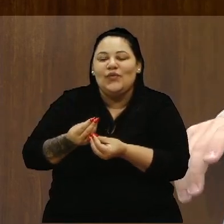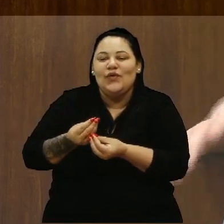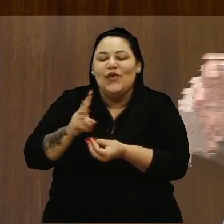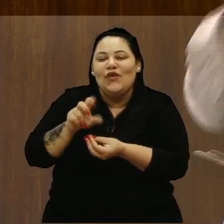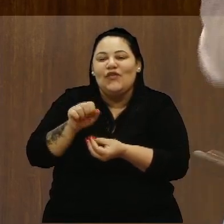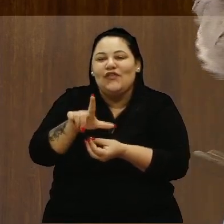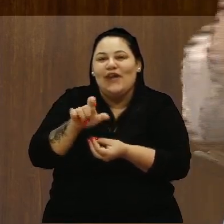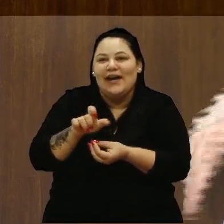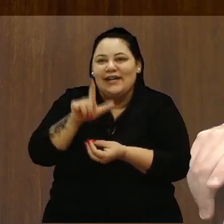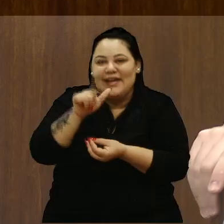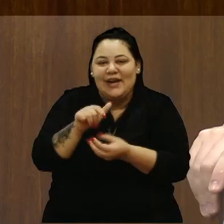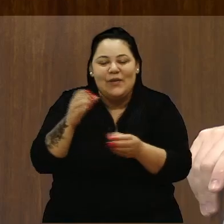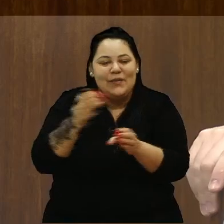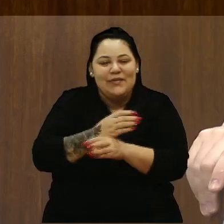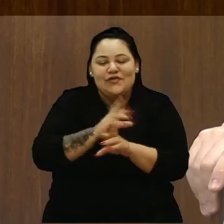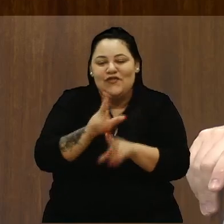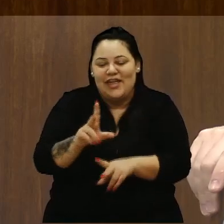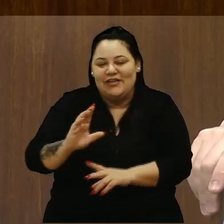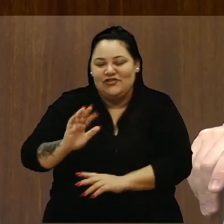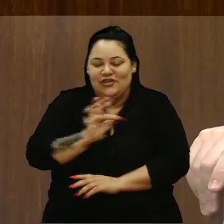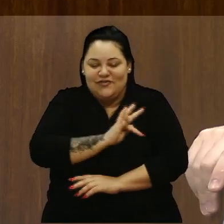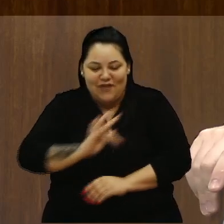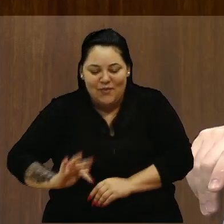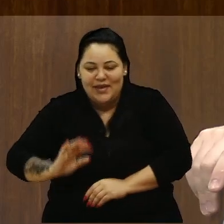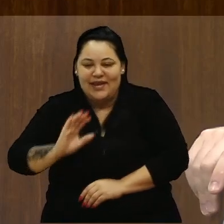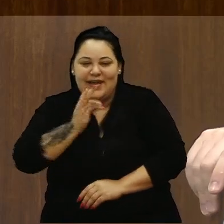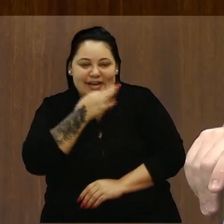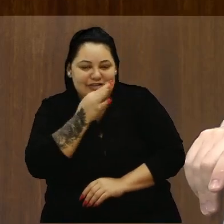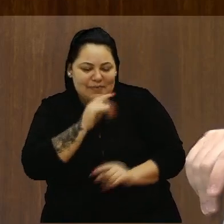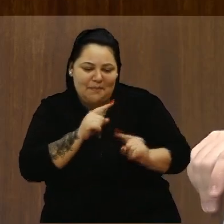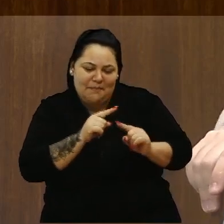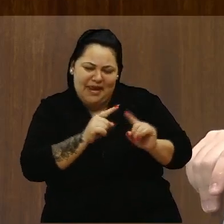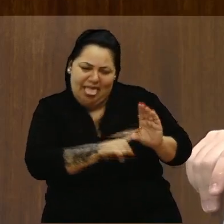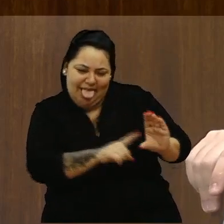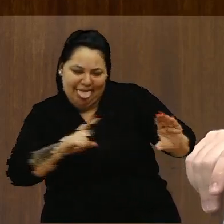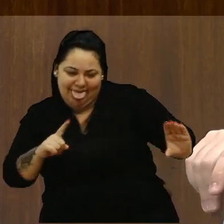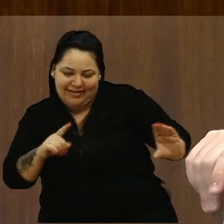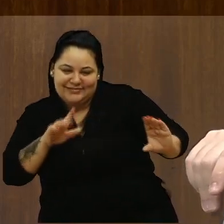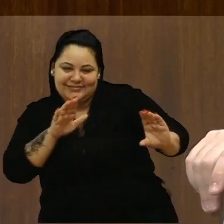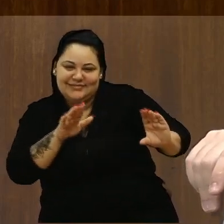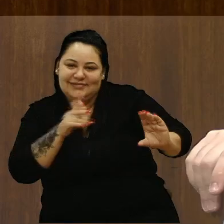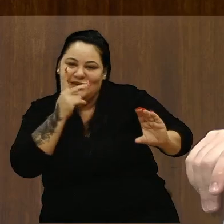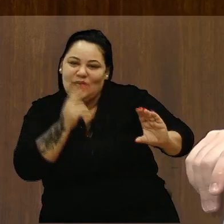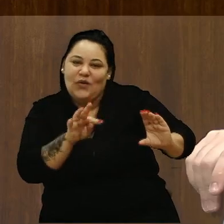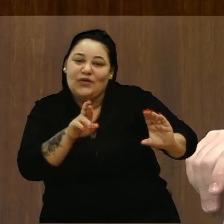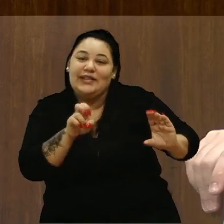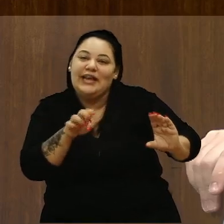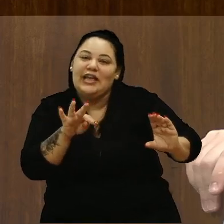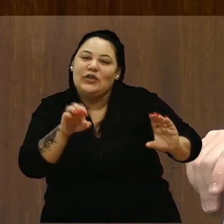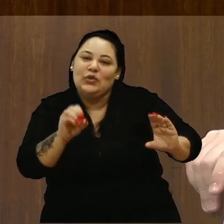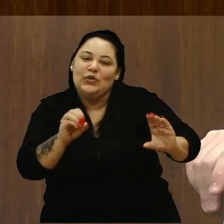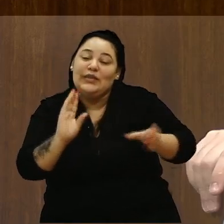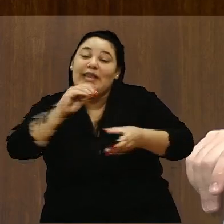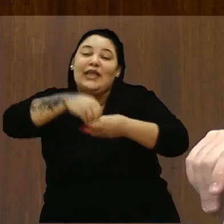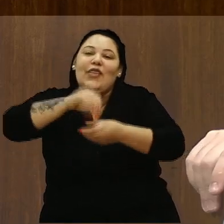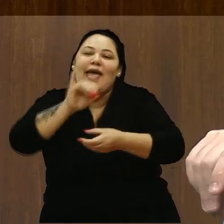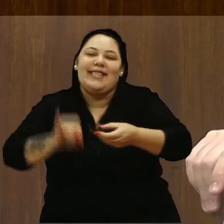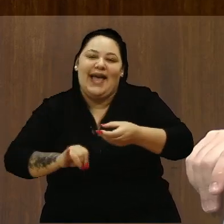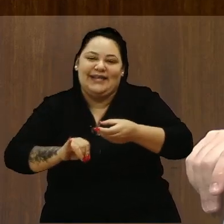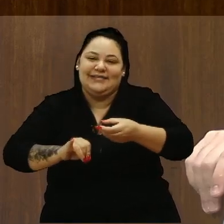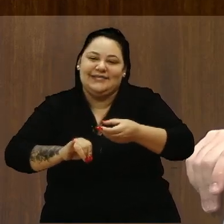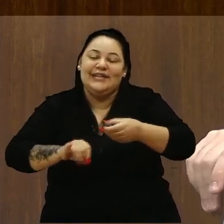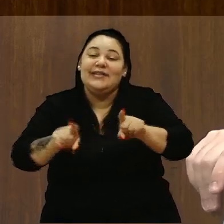é tão diferente de Caxias de Farroupilha, né? Parece um local independente, como o Trento pretendia ser na Itália. Então, parabéns